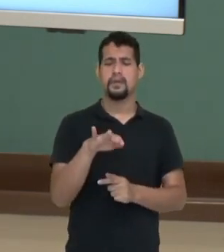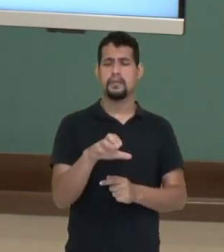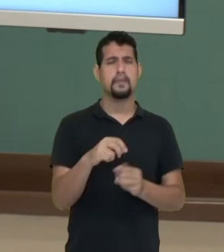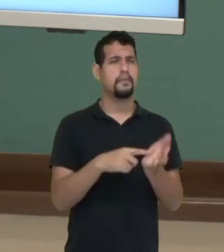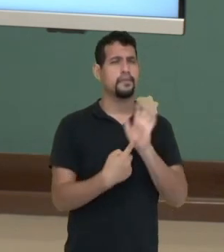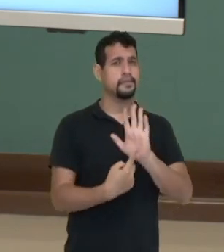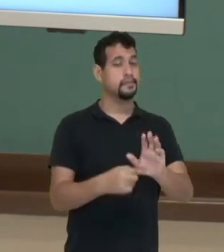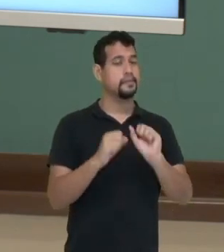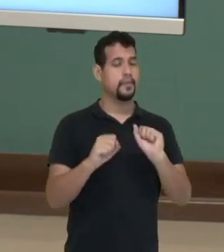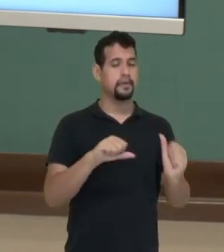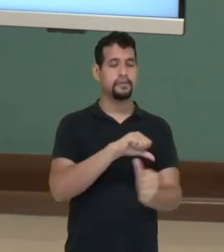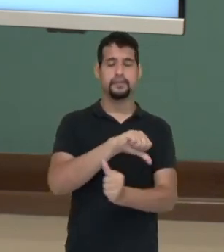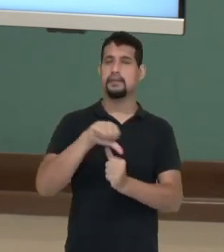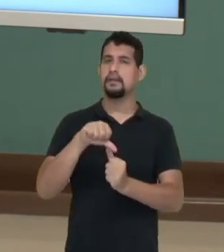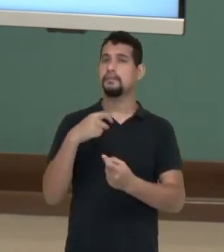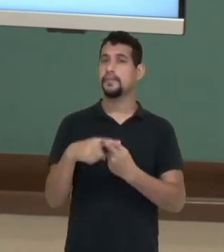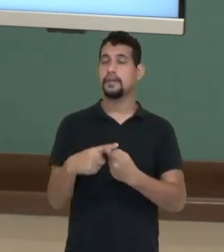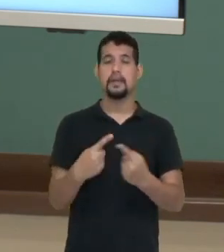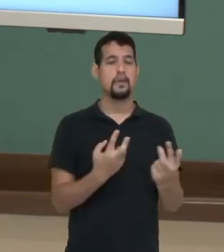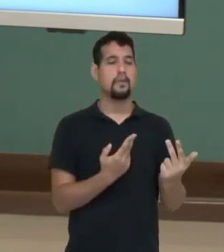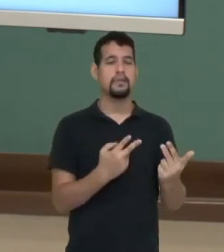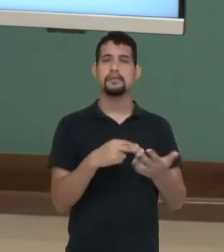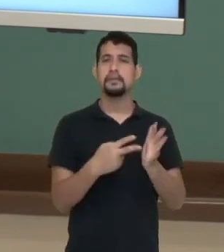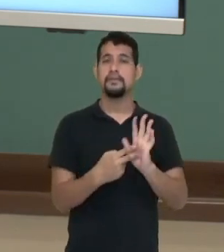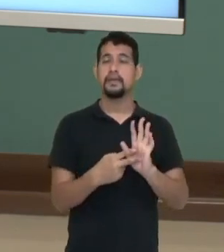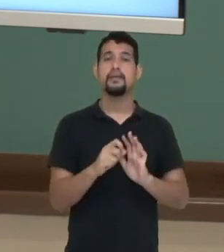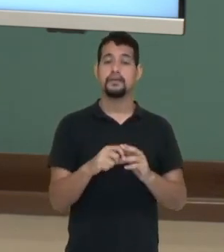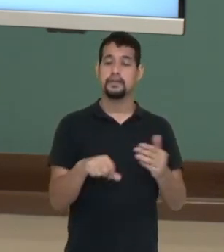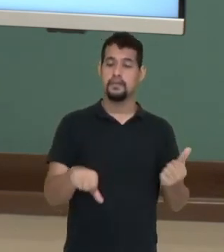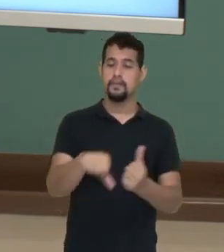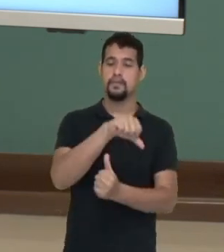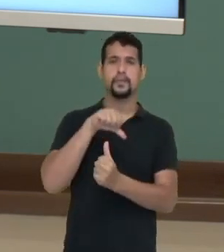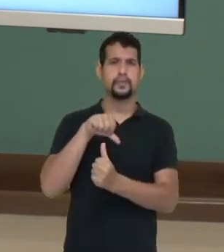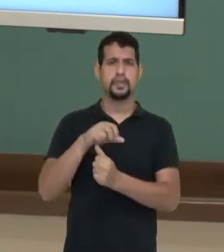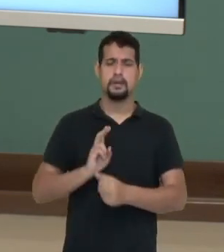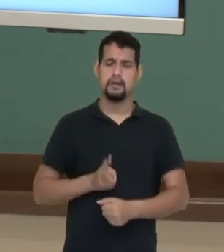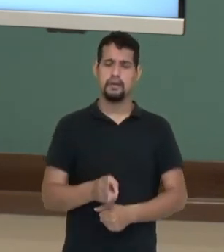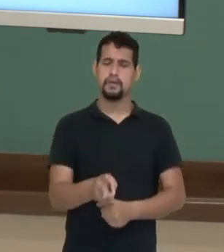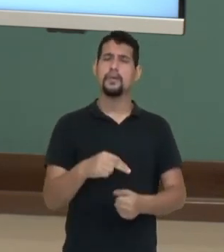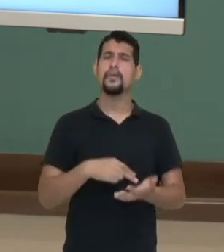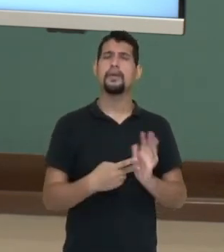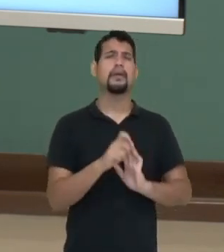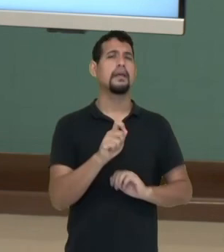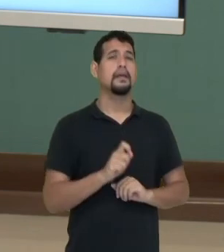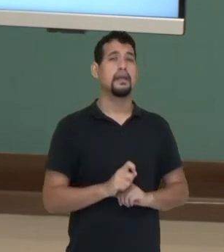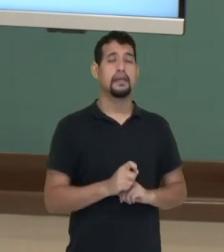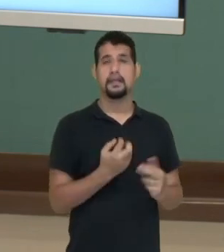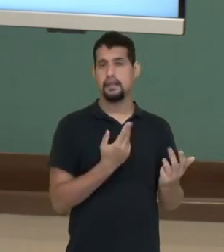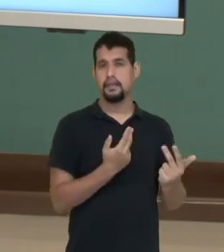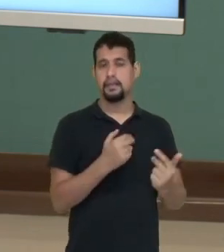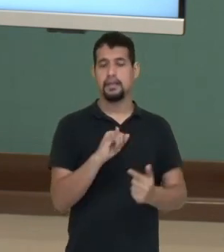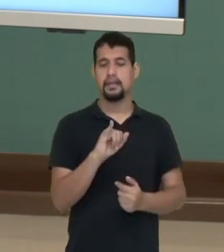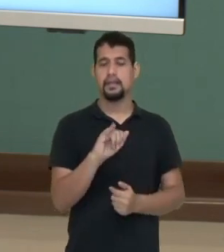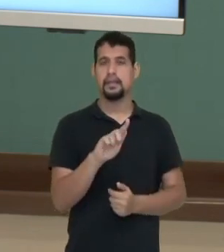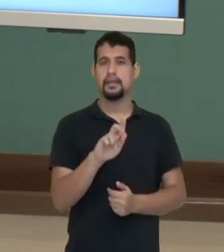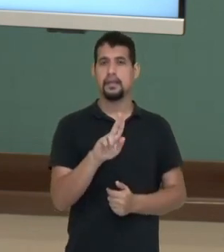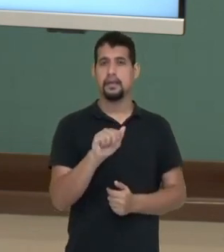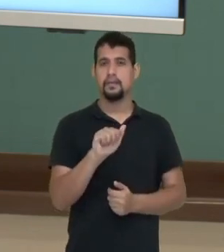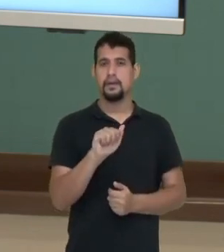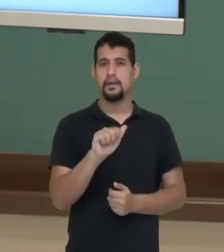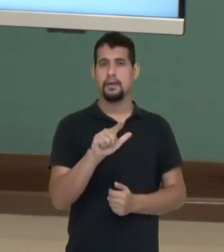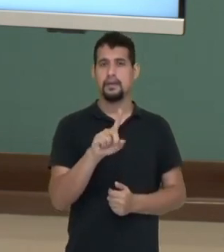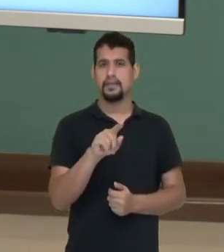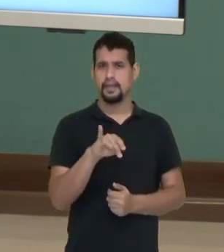pode inverter. Afinal, uma igualdade, você inverte, continua sendo uma igualdade. Aí eu